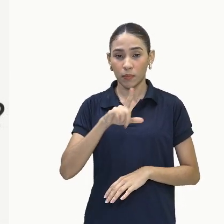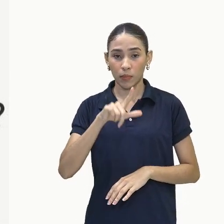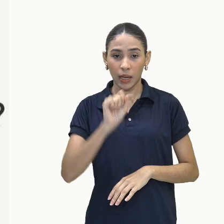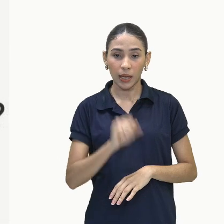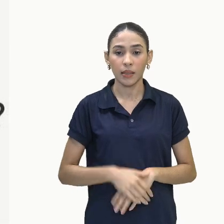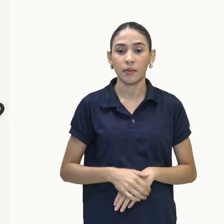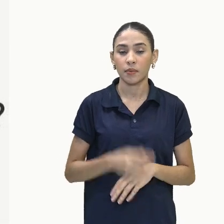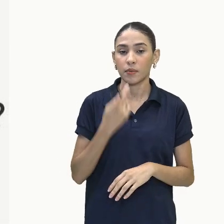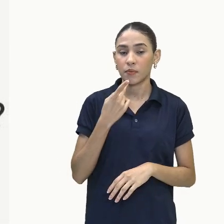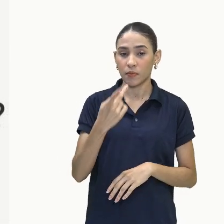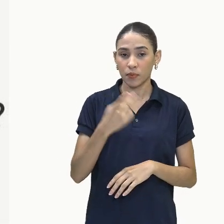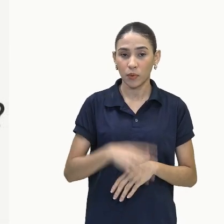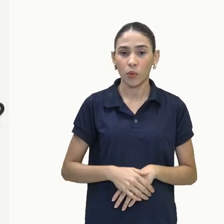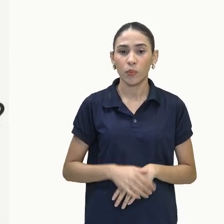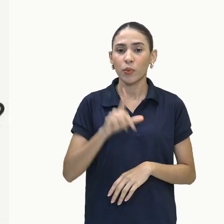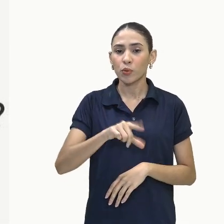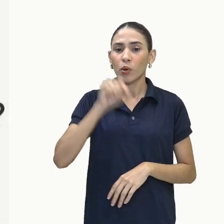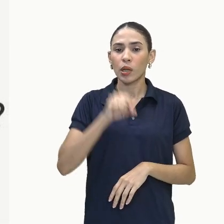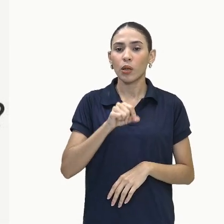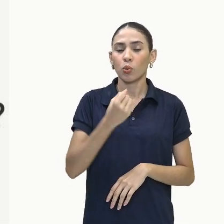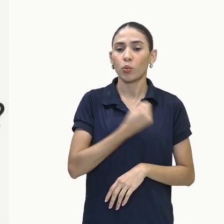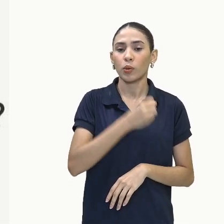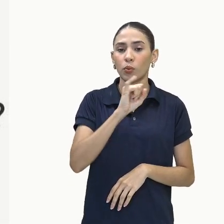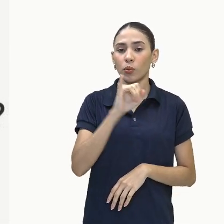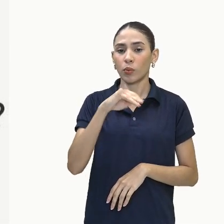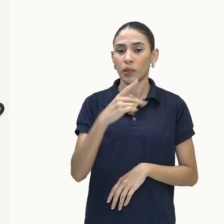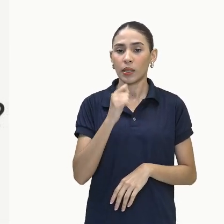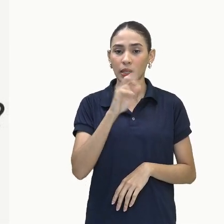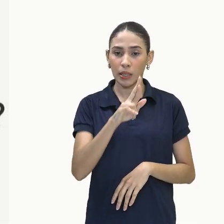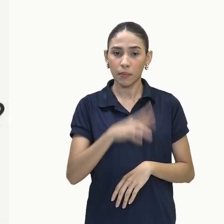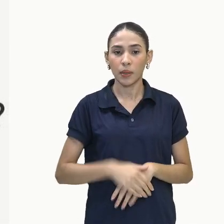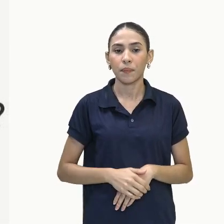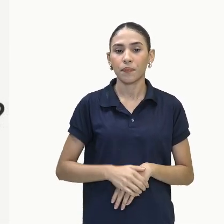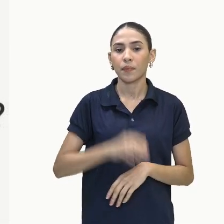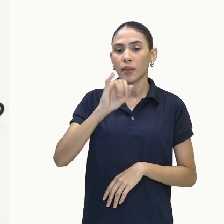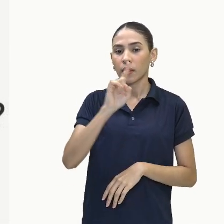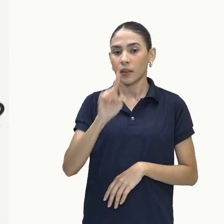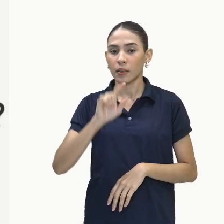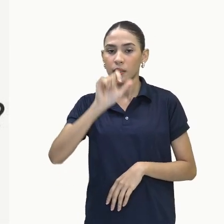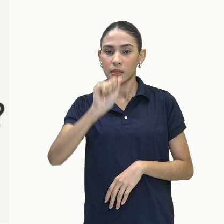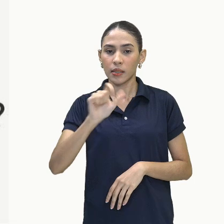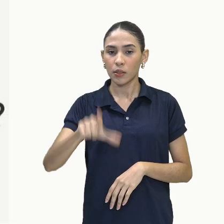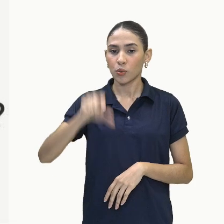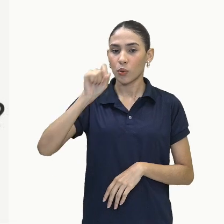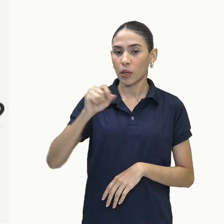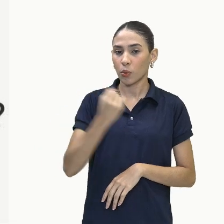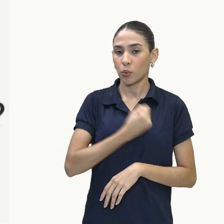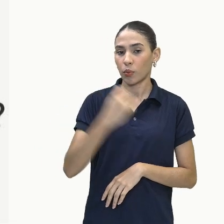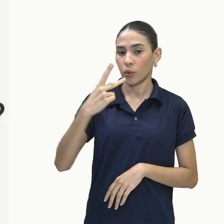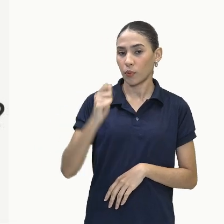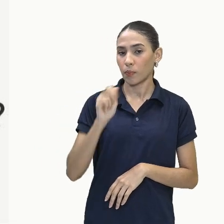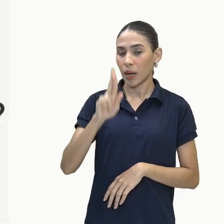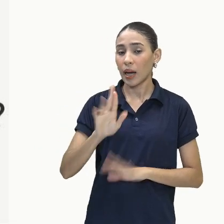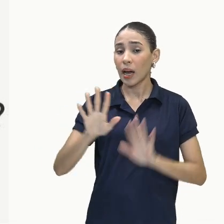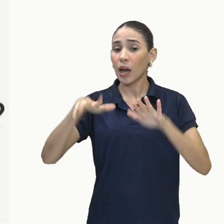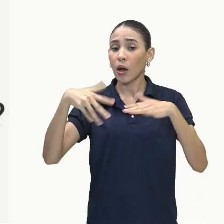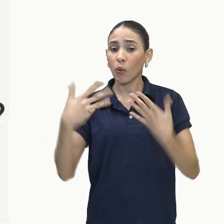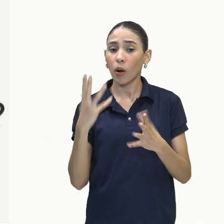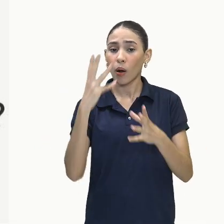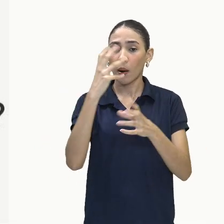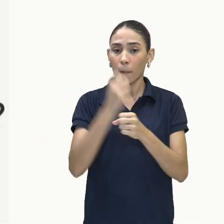número ímpar e Isa escolheu um número par. Qual a probabilidade de, ao